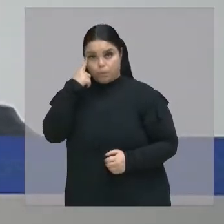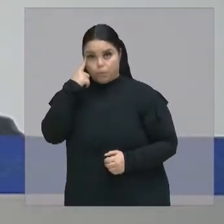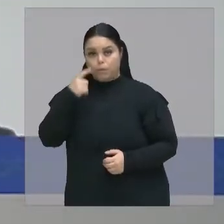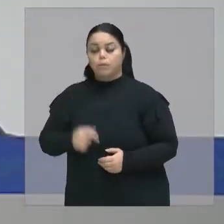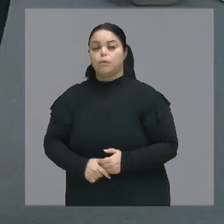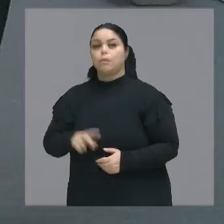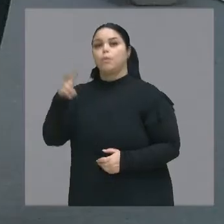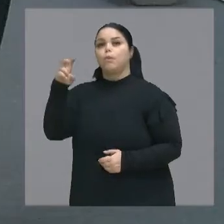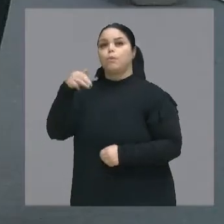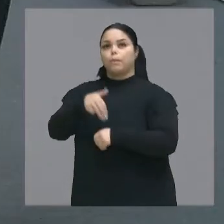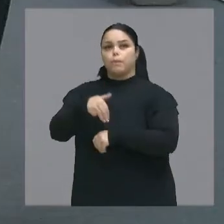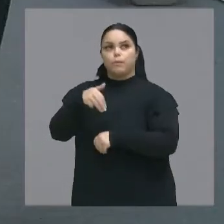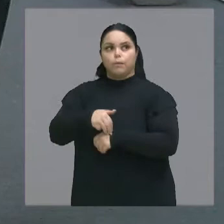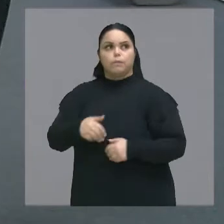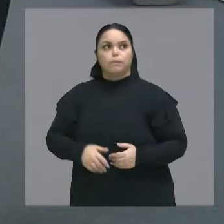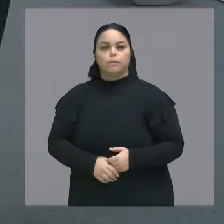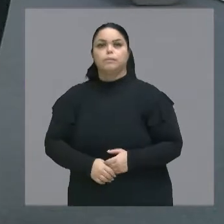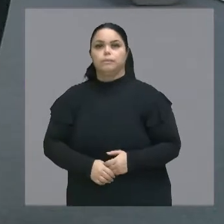5 minutos para Amélia.